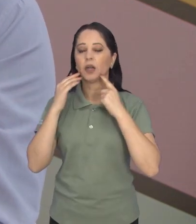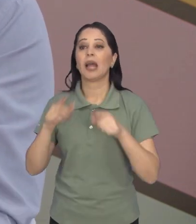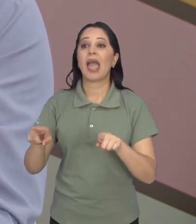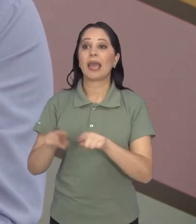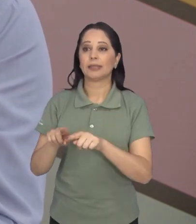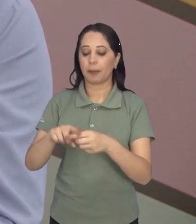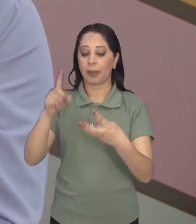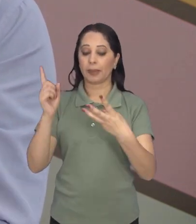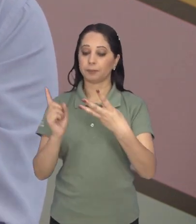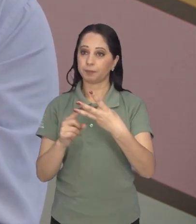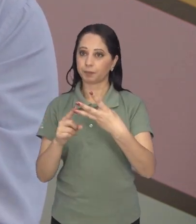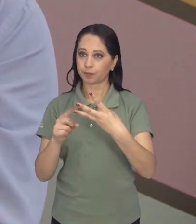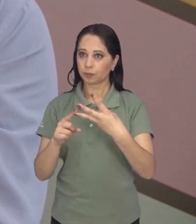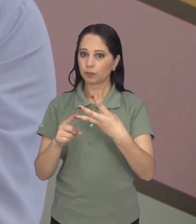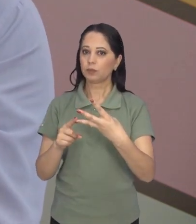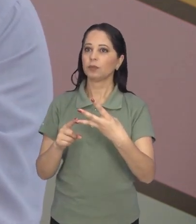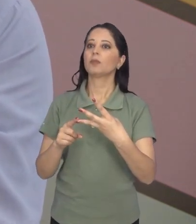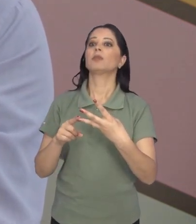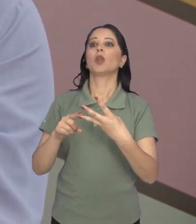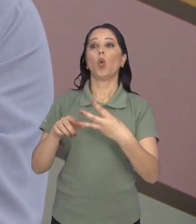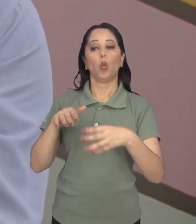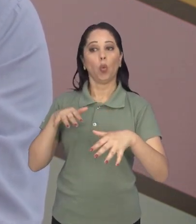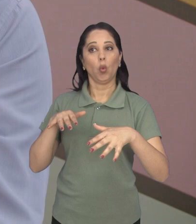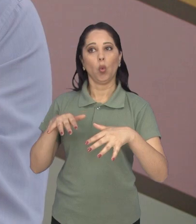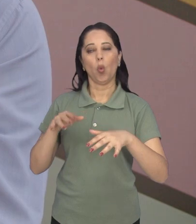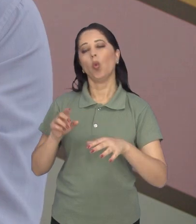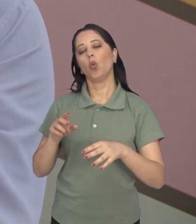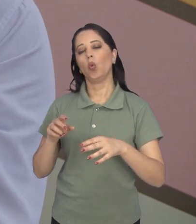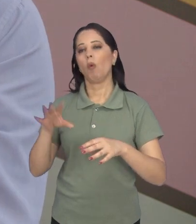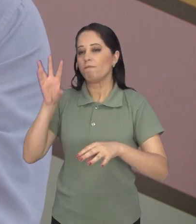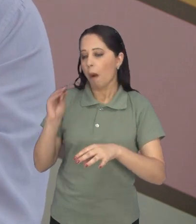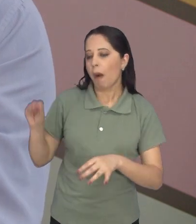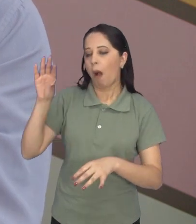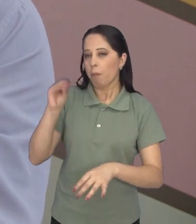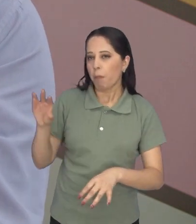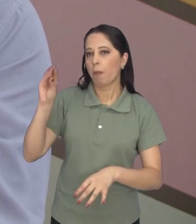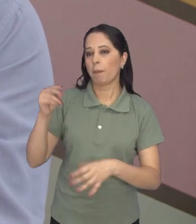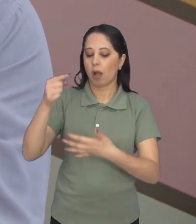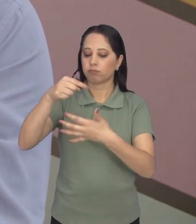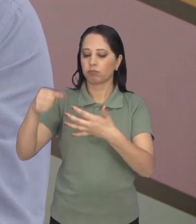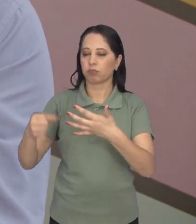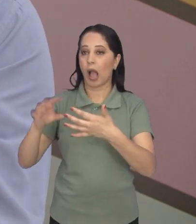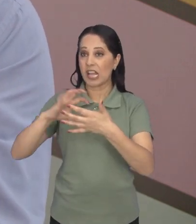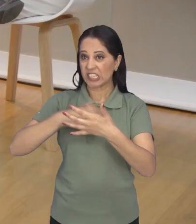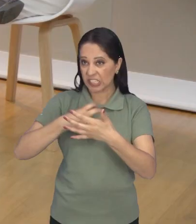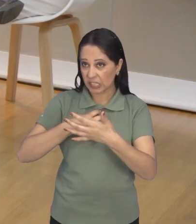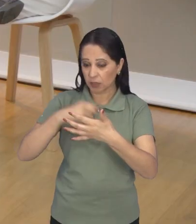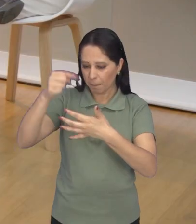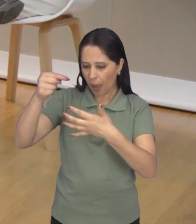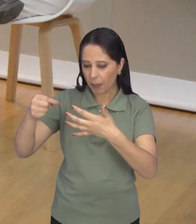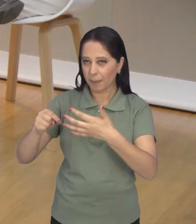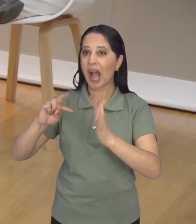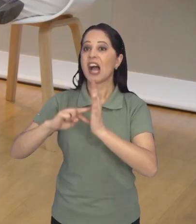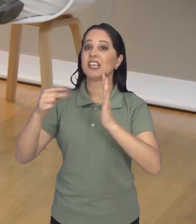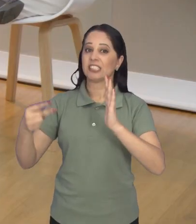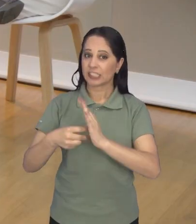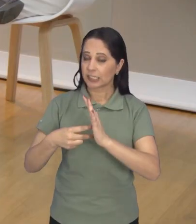os sintomas são os tiques motores, mais de um, e os tiques fonéticos. Ótimo. A